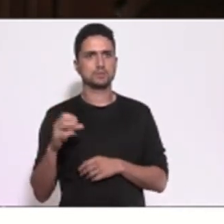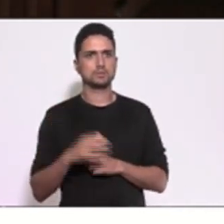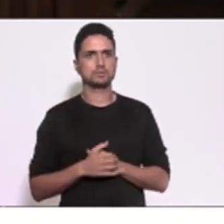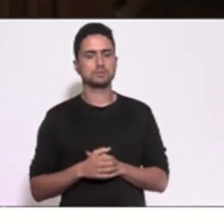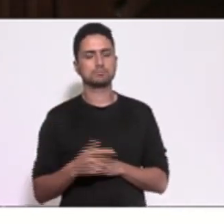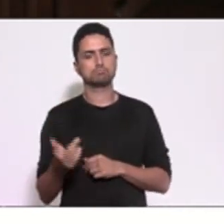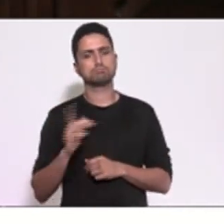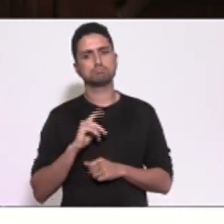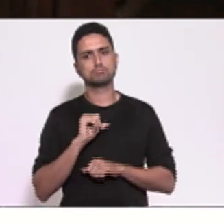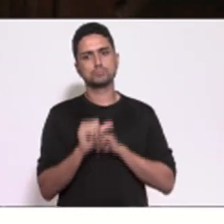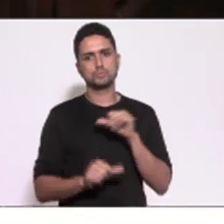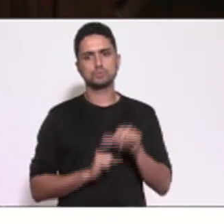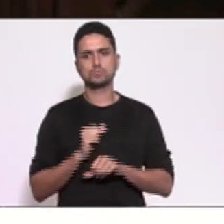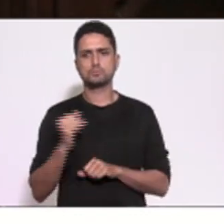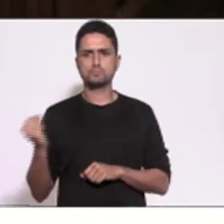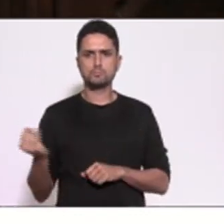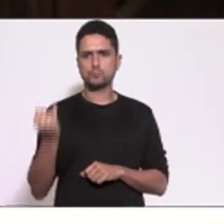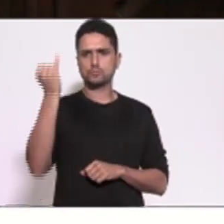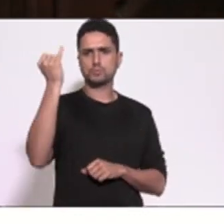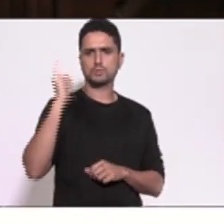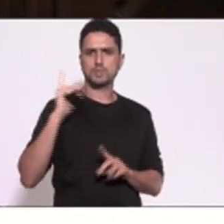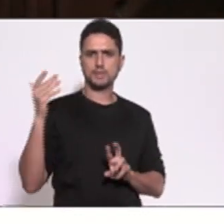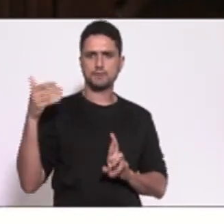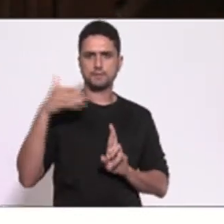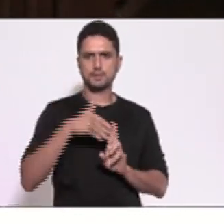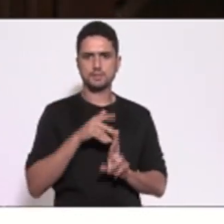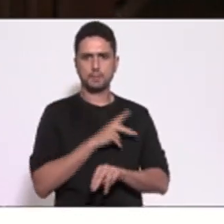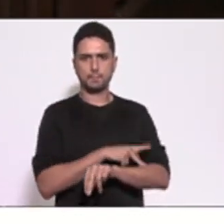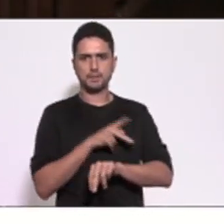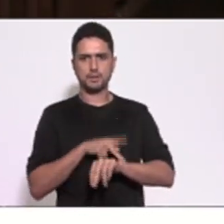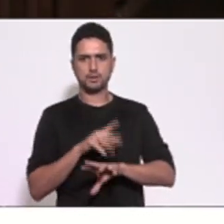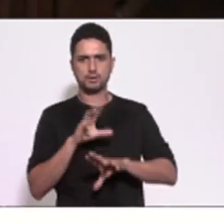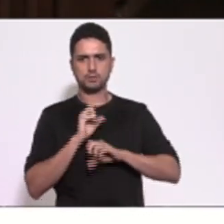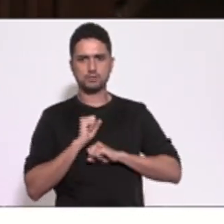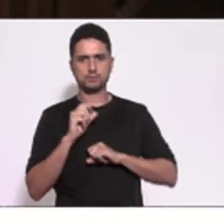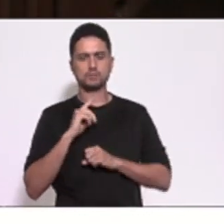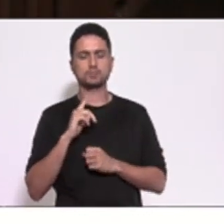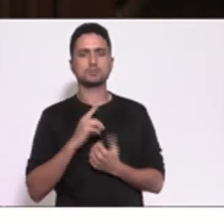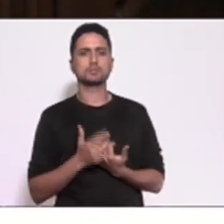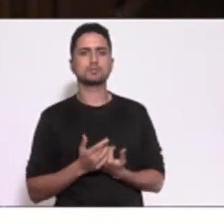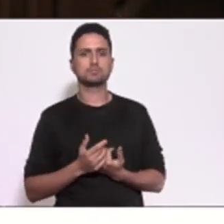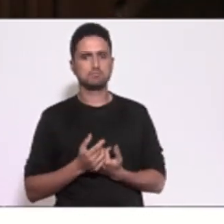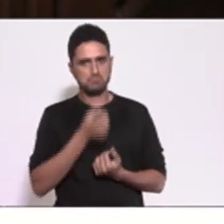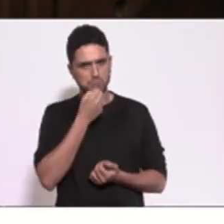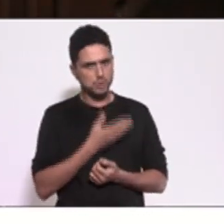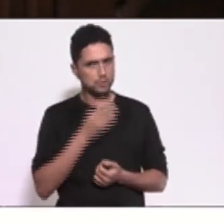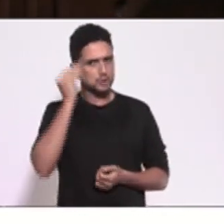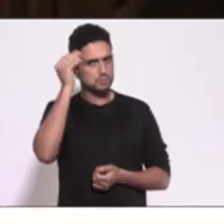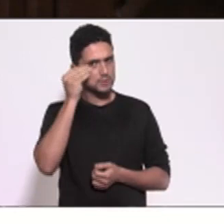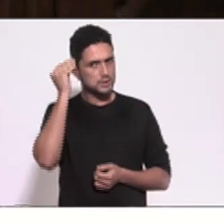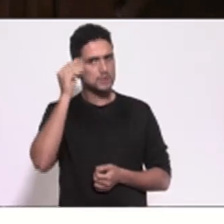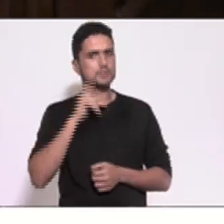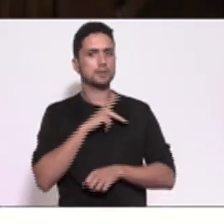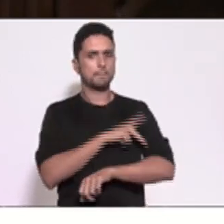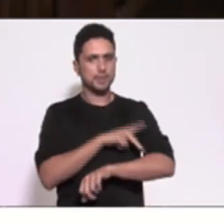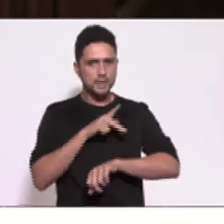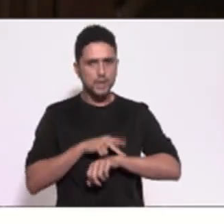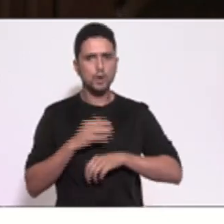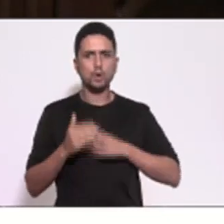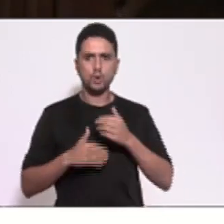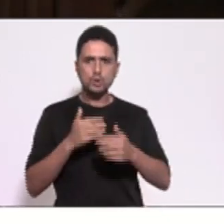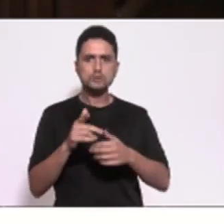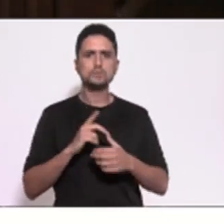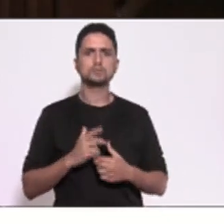se tornou uma importante referência pedagógica, a seu tempo, com experiências pedagógicas